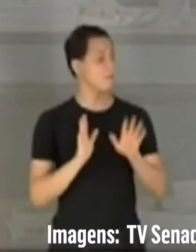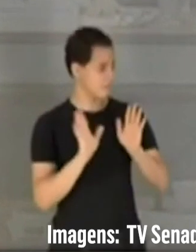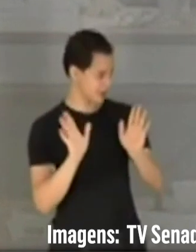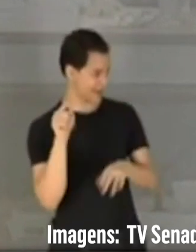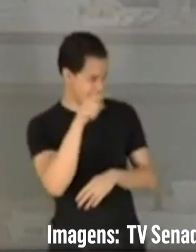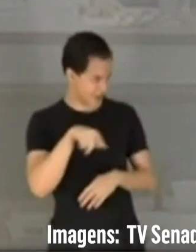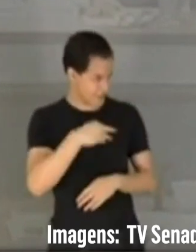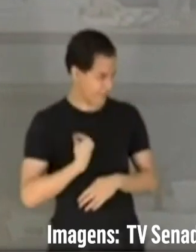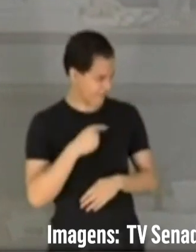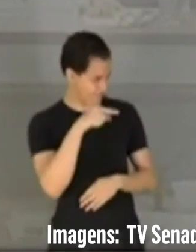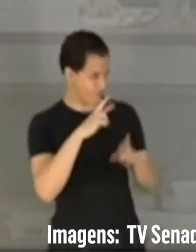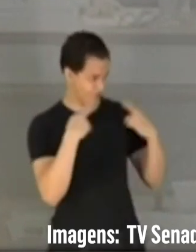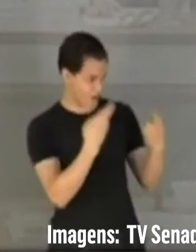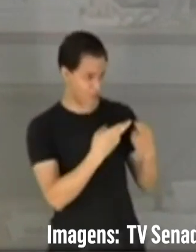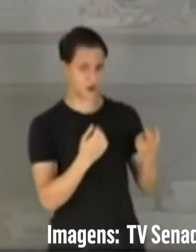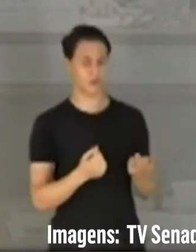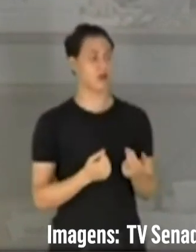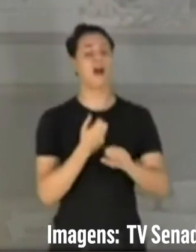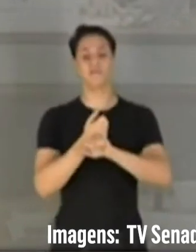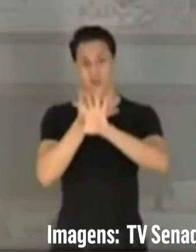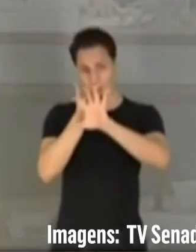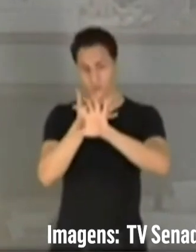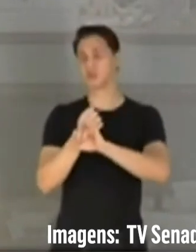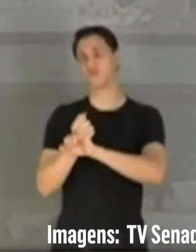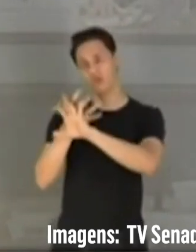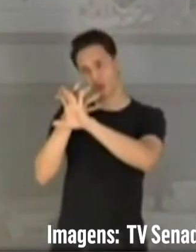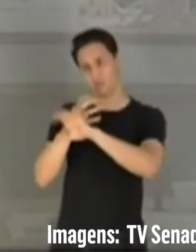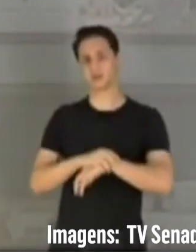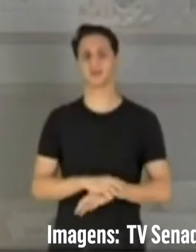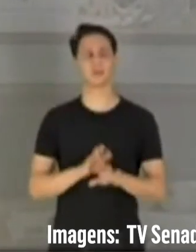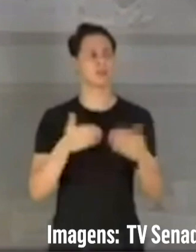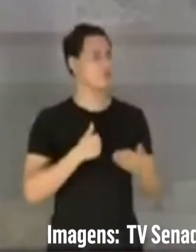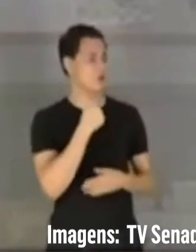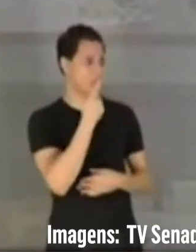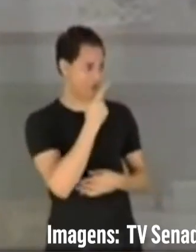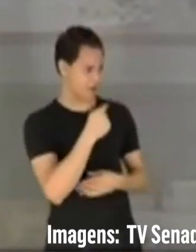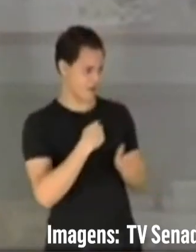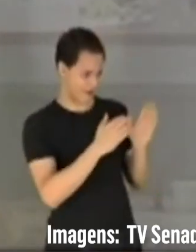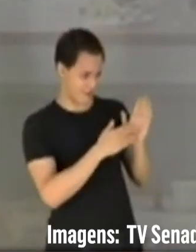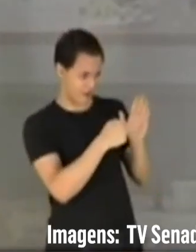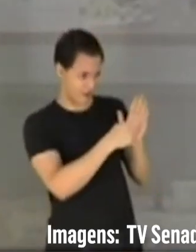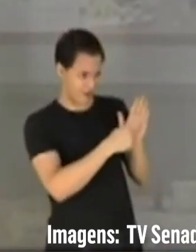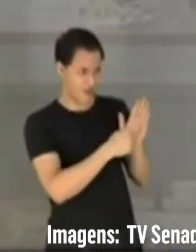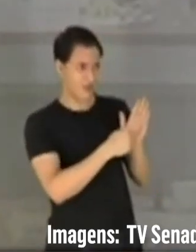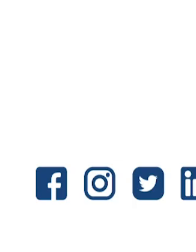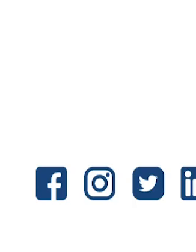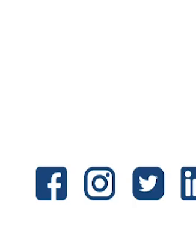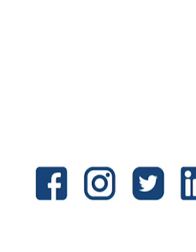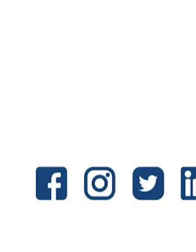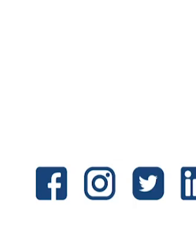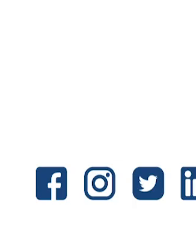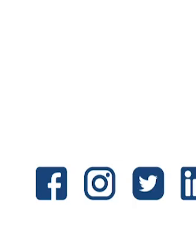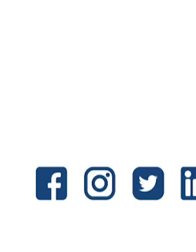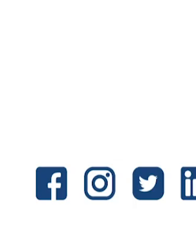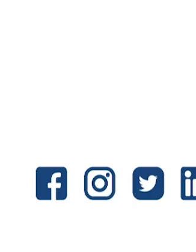Então, virtualmente. A memória da reunião é mentirosa, é isso? Sim, senador, é mentirosa.